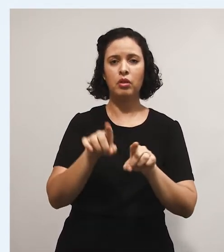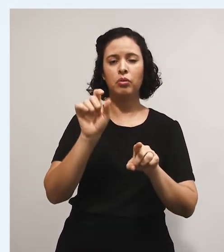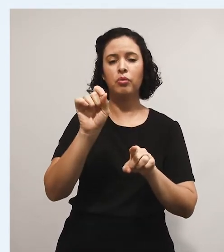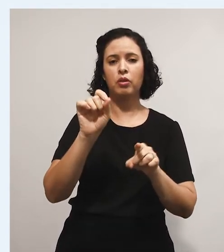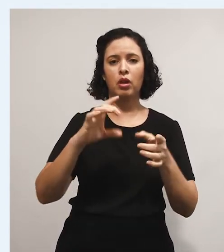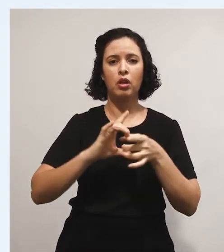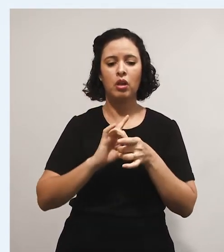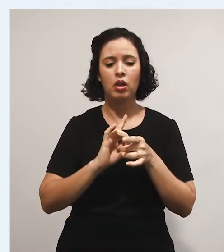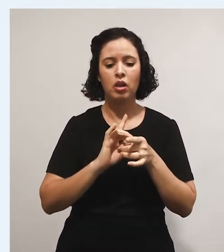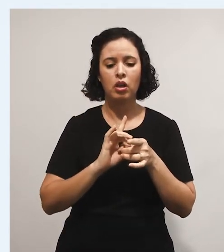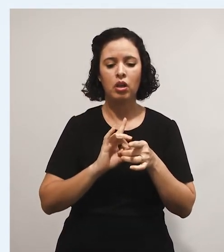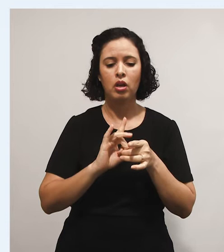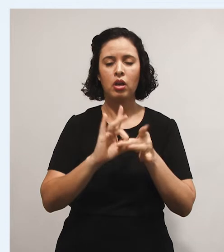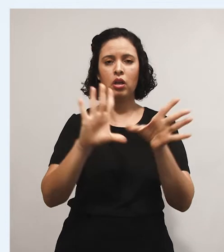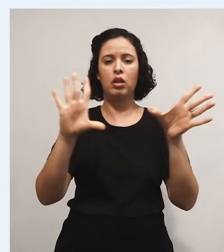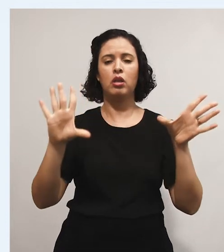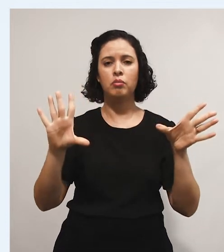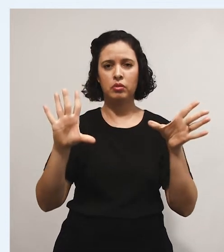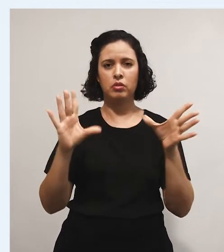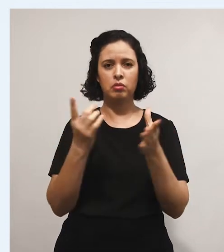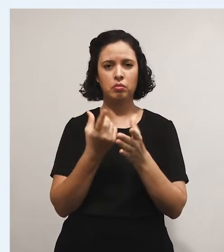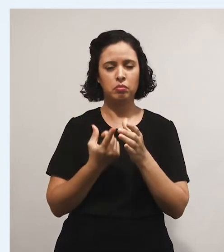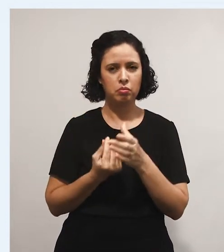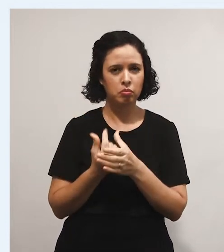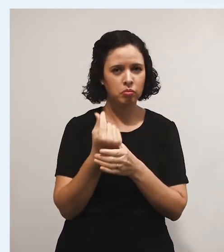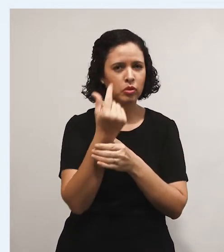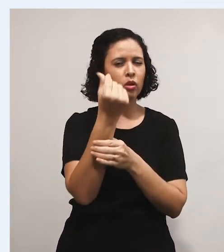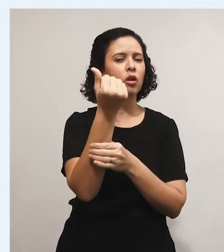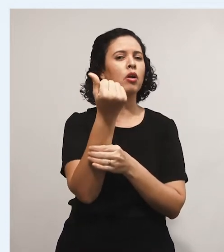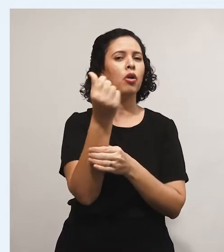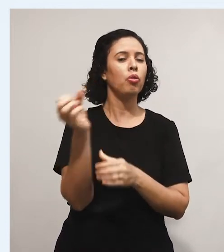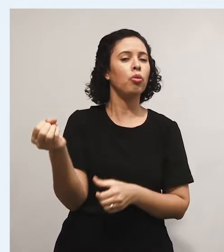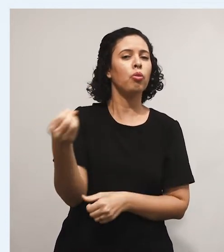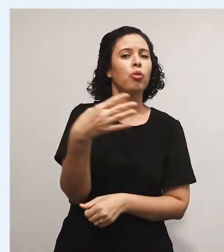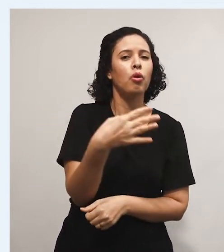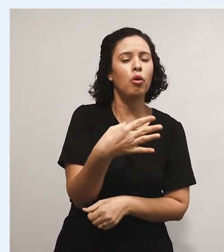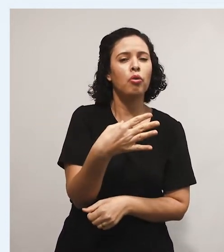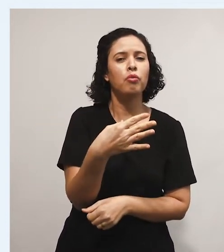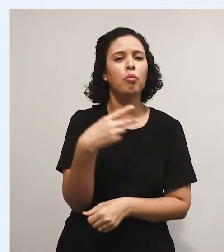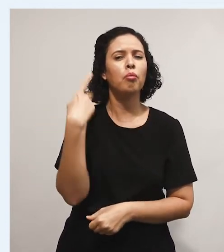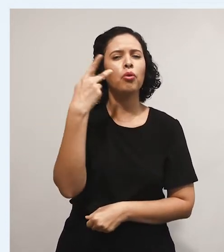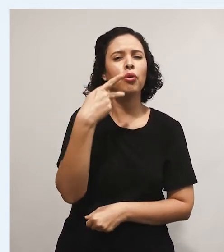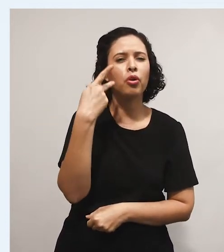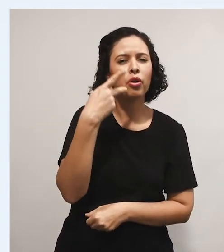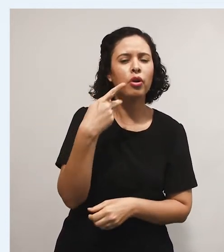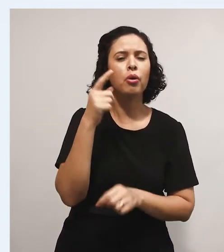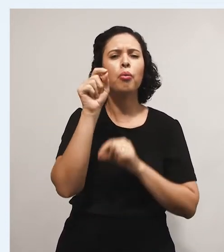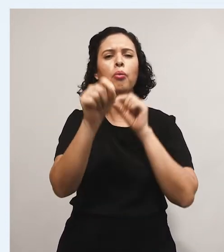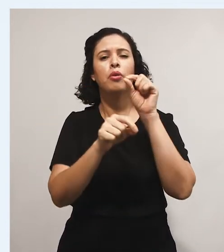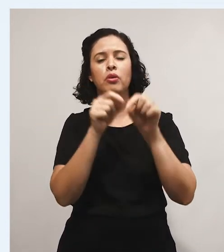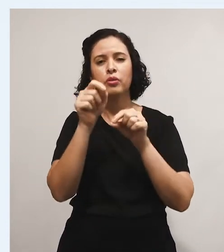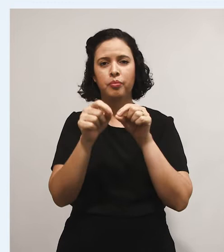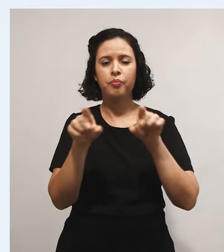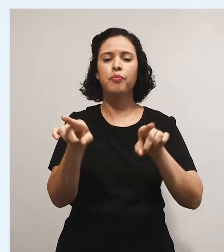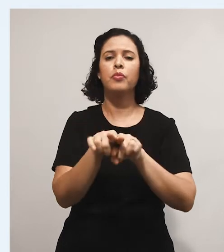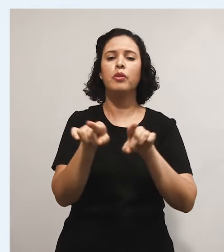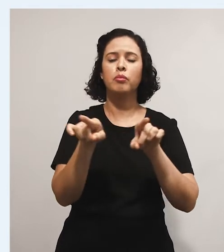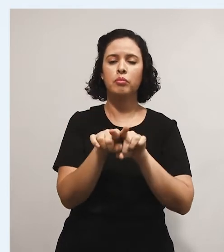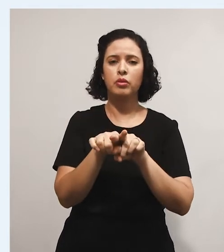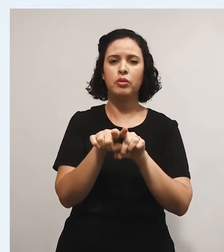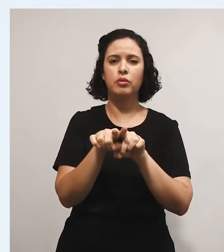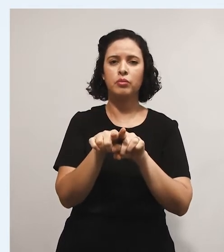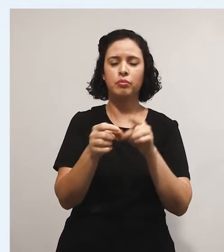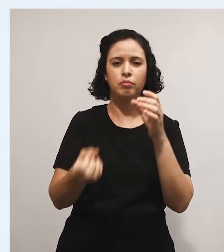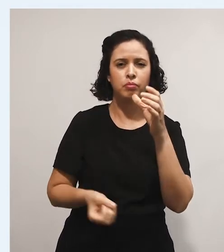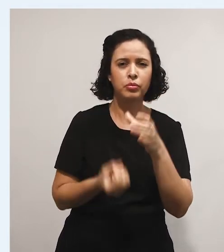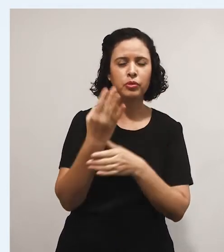o neoliberalismo, que teorias são essas? Que correntes políticas são essas? E um pouco também sobre a origem,